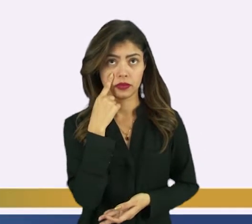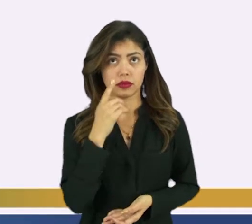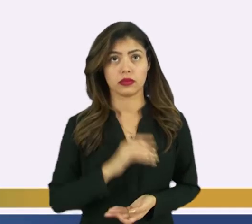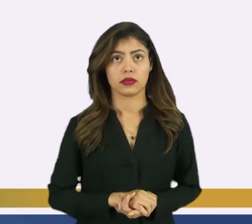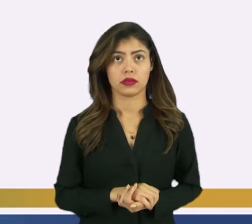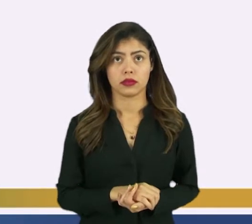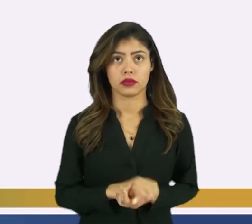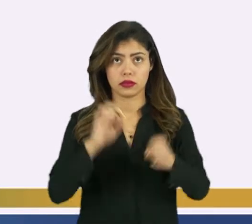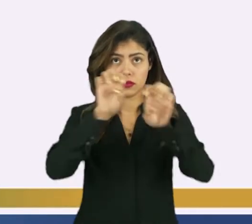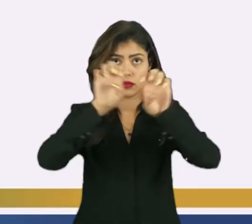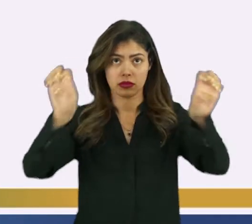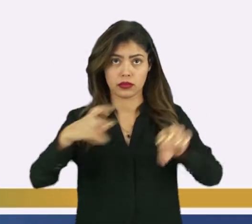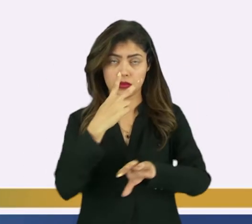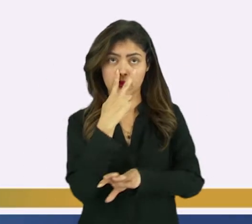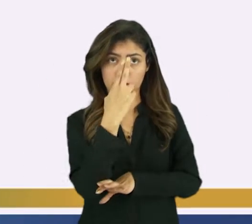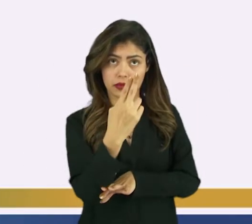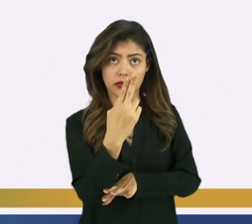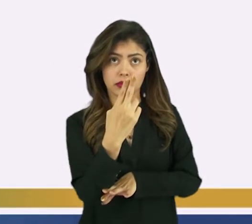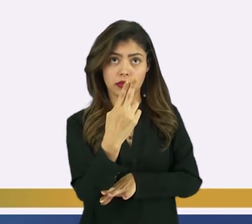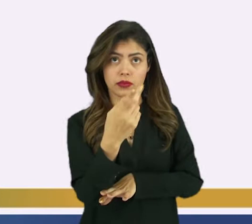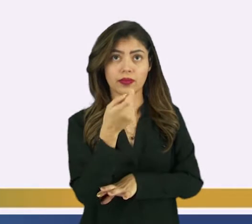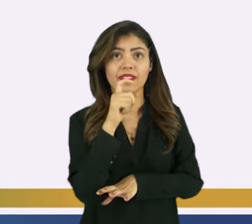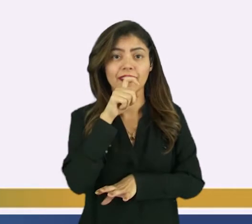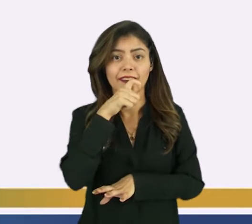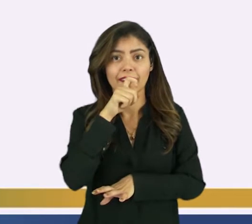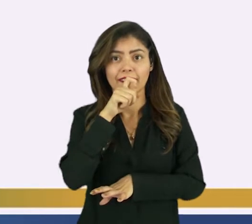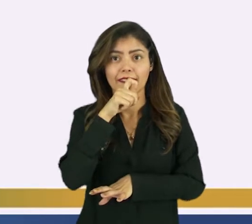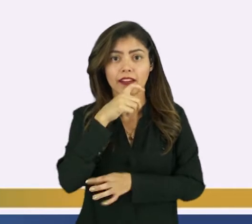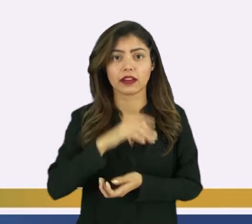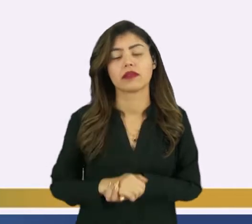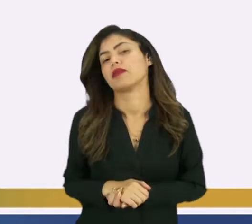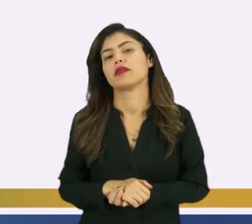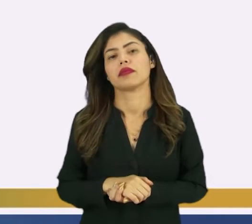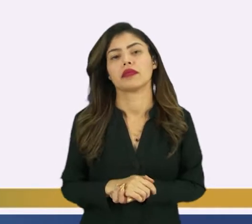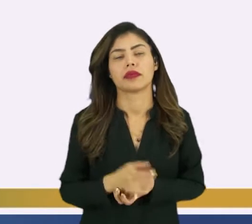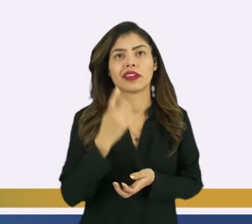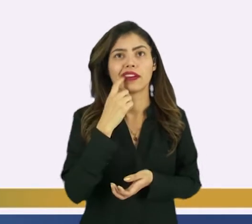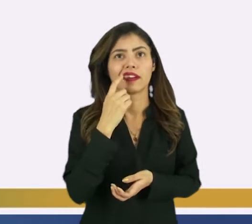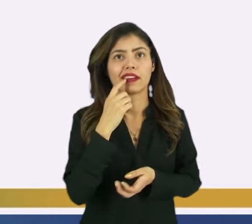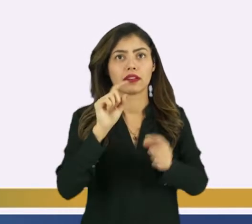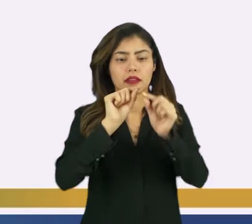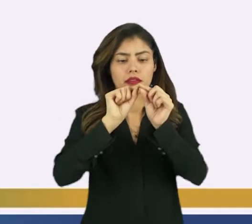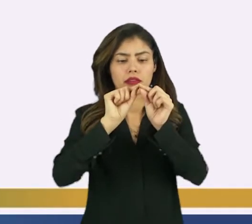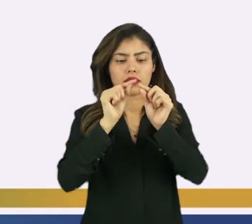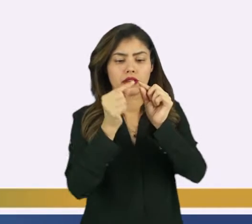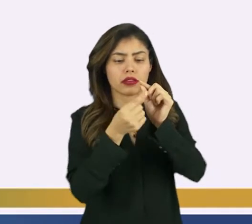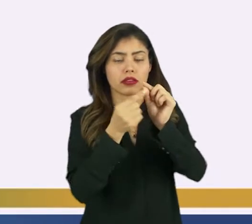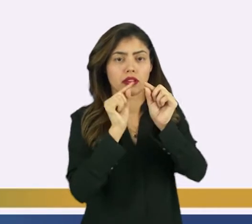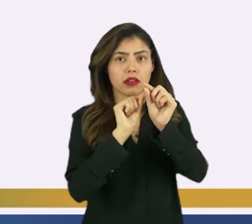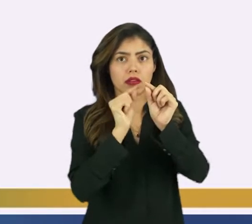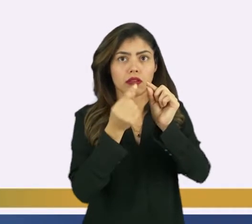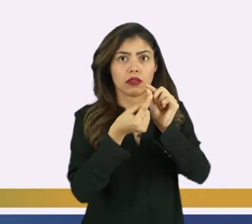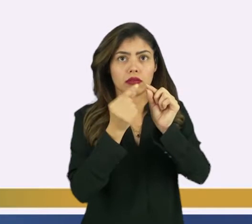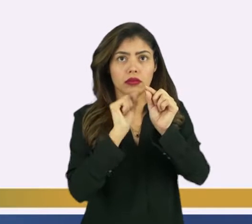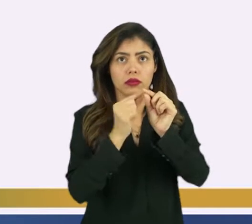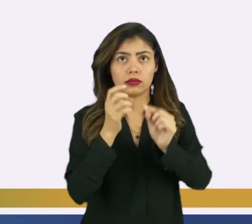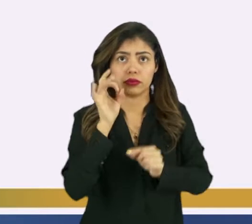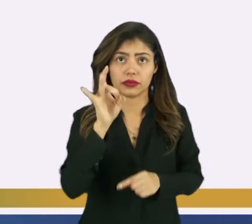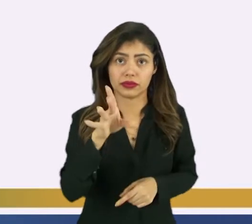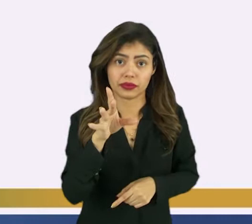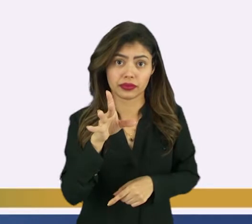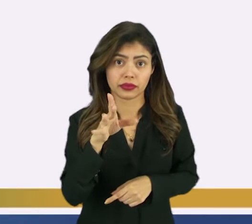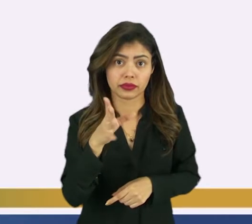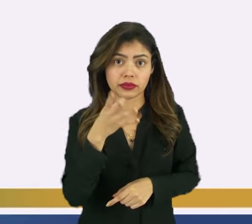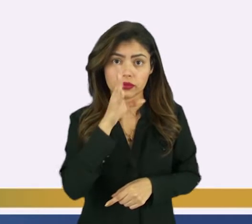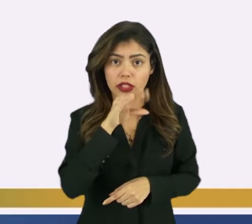curiosidade, eles vão ter uma estrutura bem parecida com dentes, tá? Que são bem enfileirados, são apenas 2 fileiras, só que